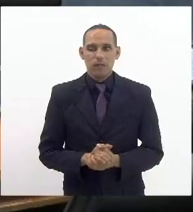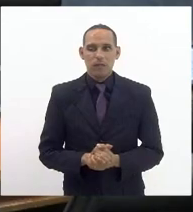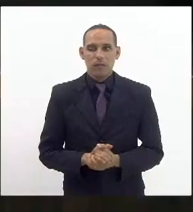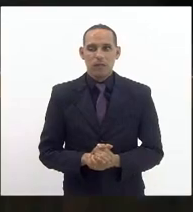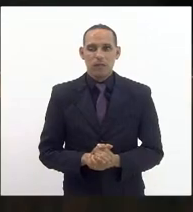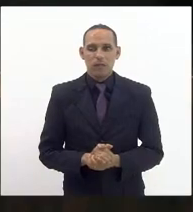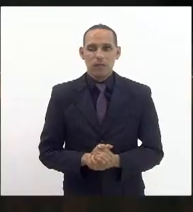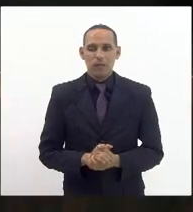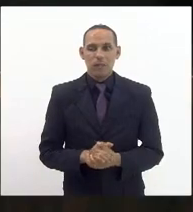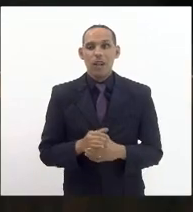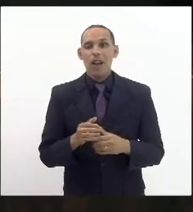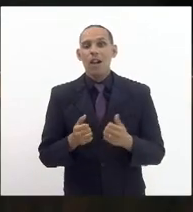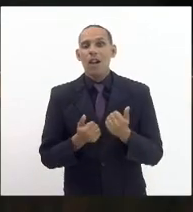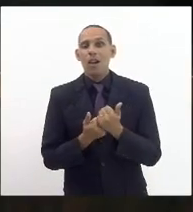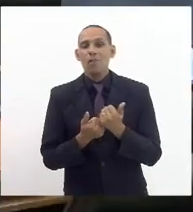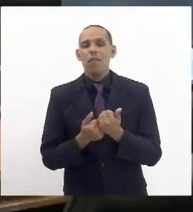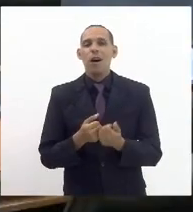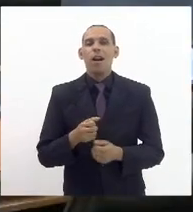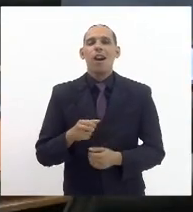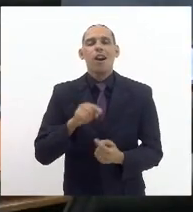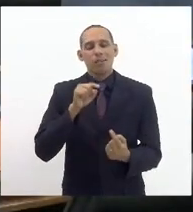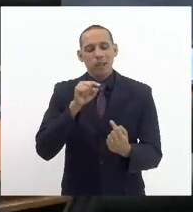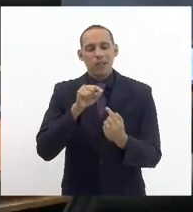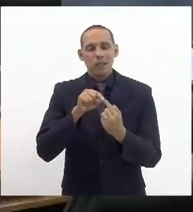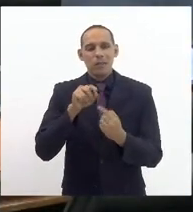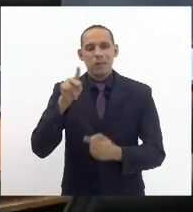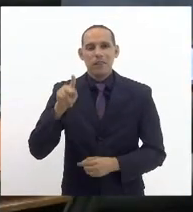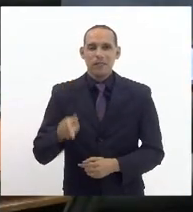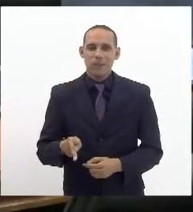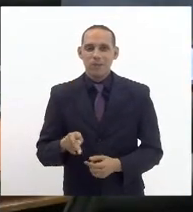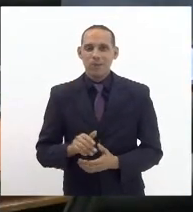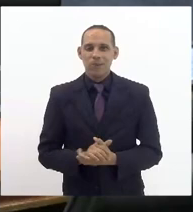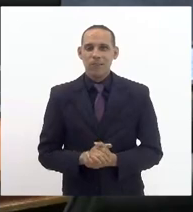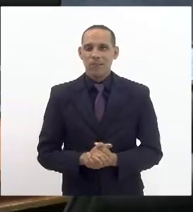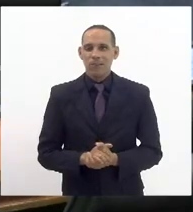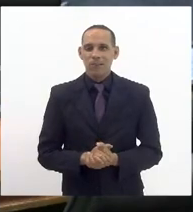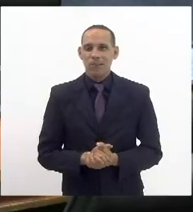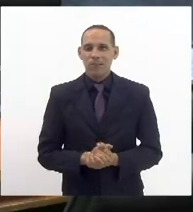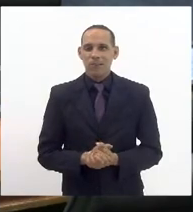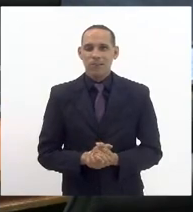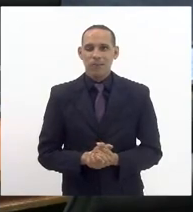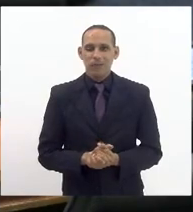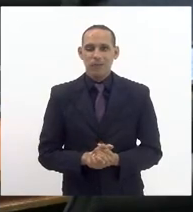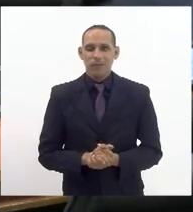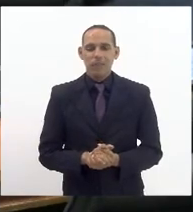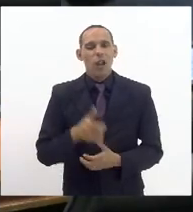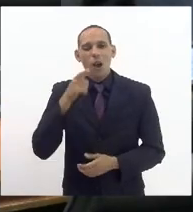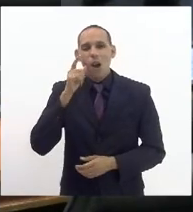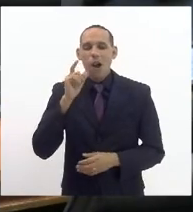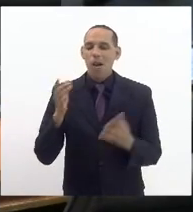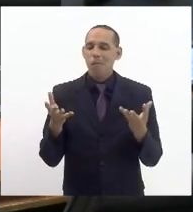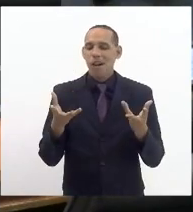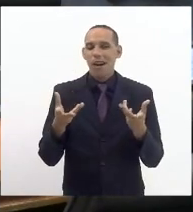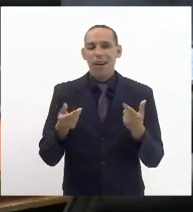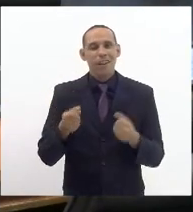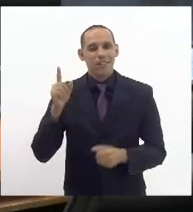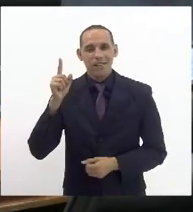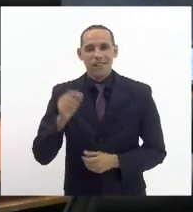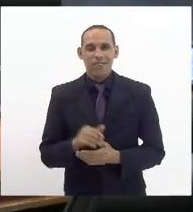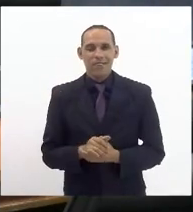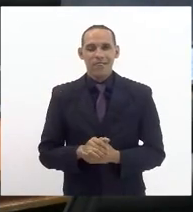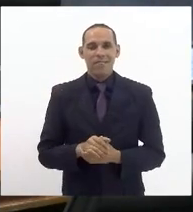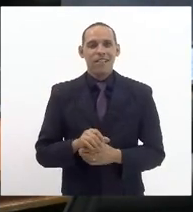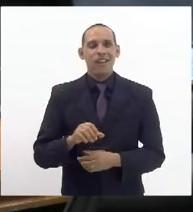Canto de aboio. Parecia favorável, senhor presidente. Canto de aboio lá. É. Ontem foi maravilhoso lá. São José